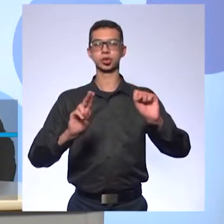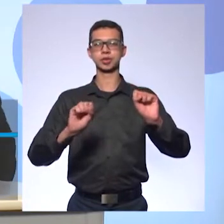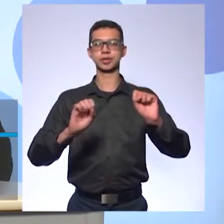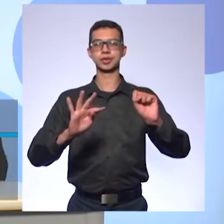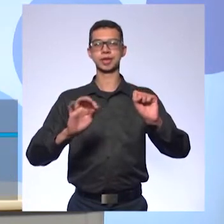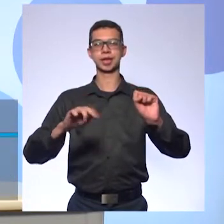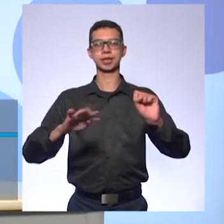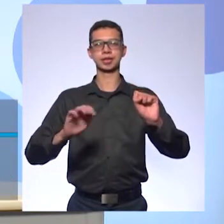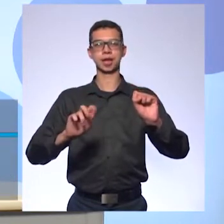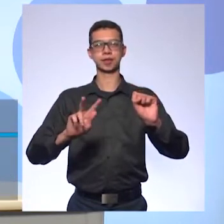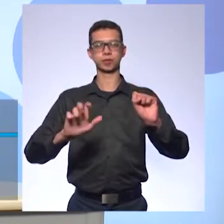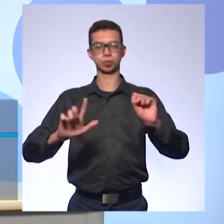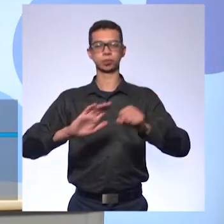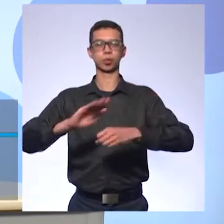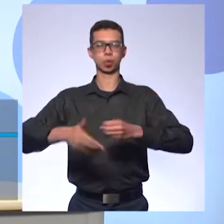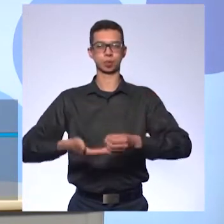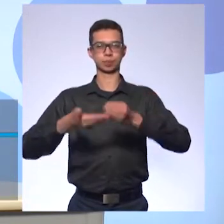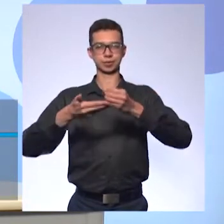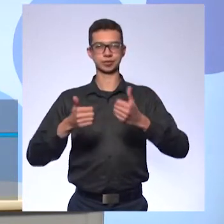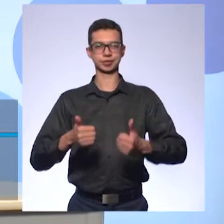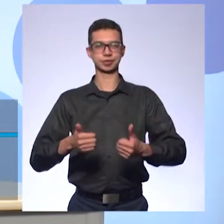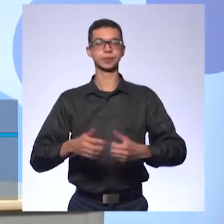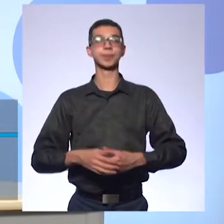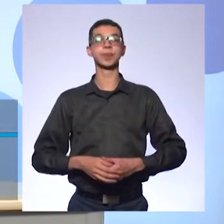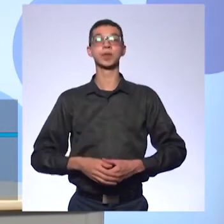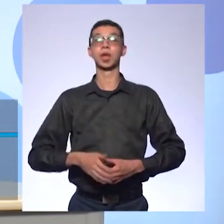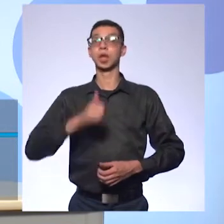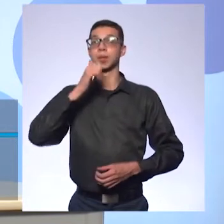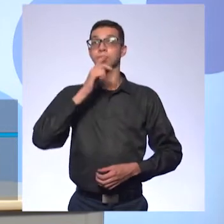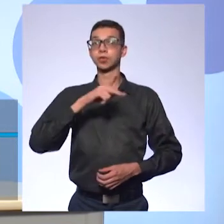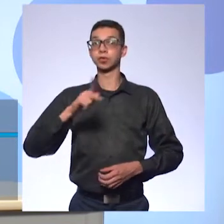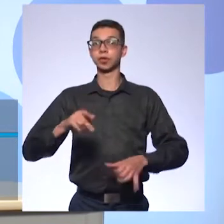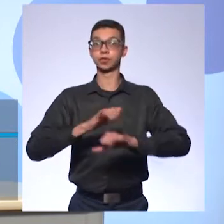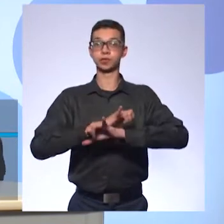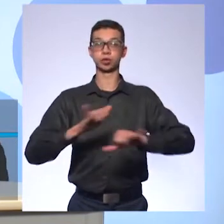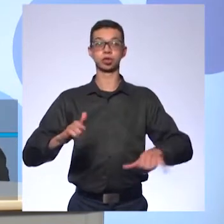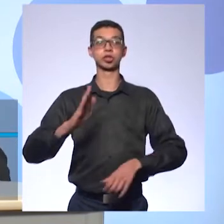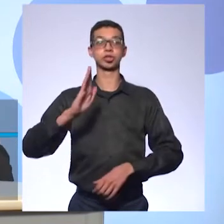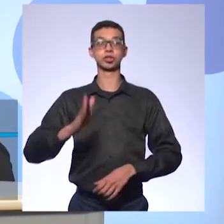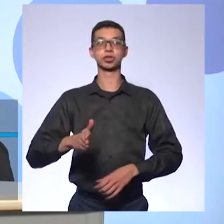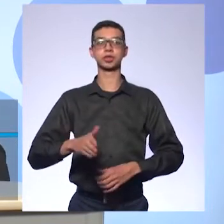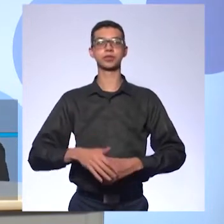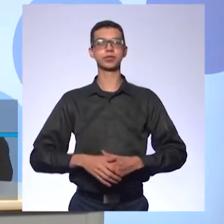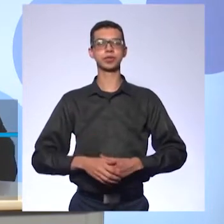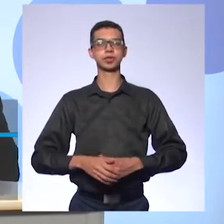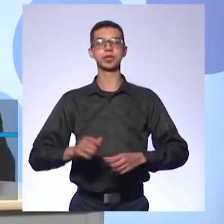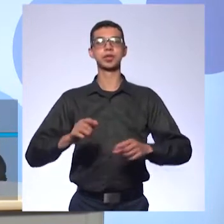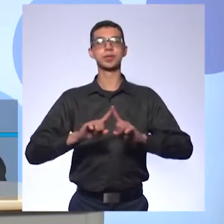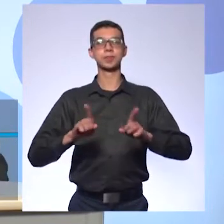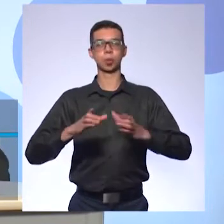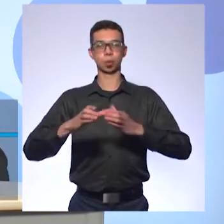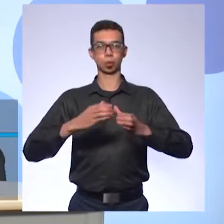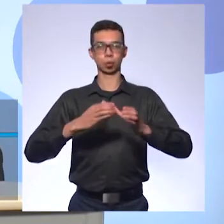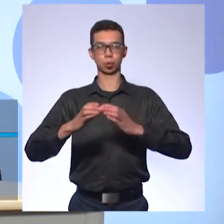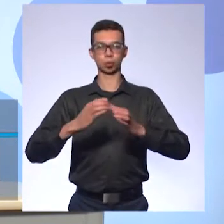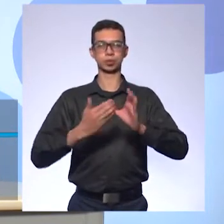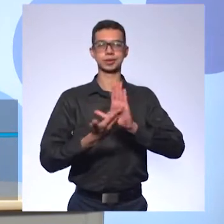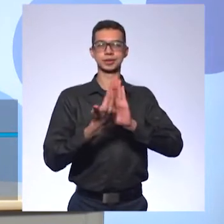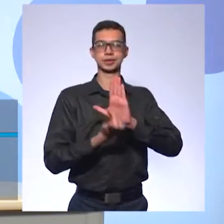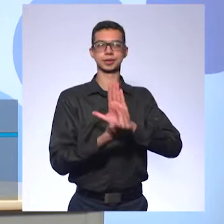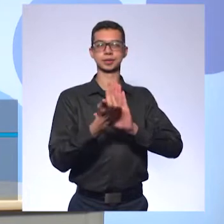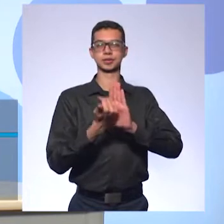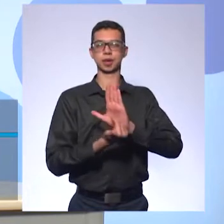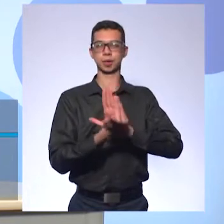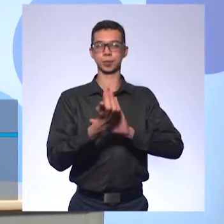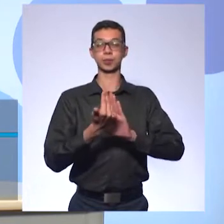informações, já conversou um pouquinho com vocês, mas vale a pena reforçar. Esse é um concurso, ele é um concurso de desenho, ele é destinado